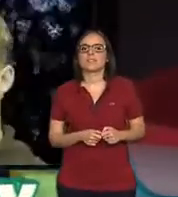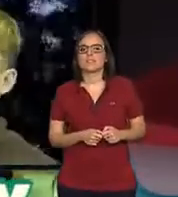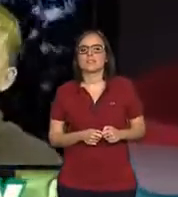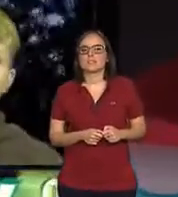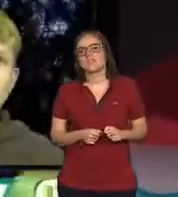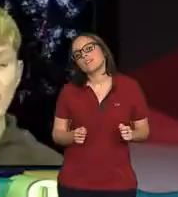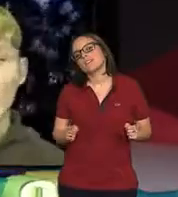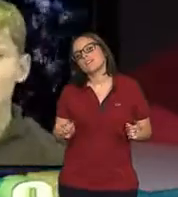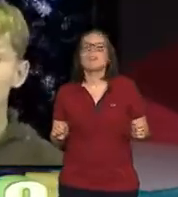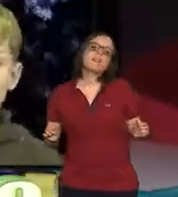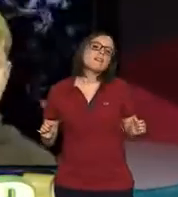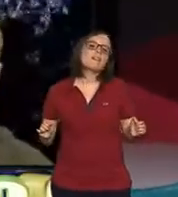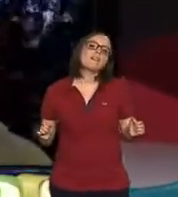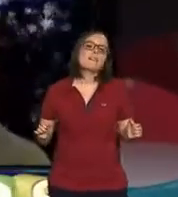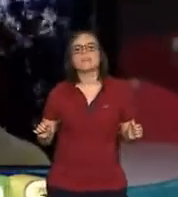minhoca